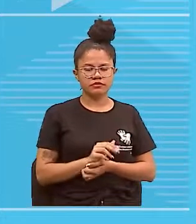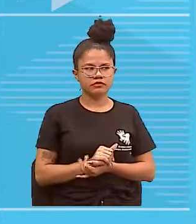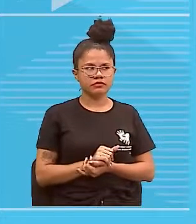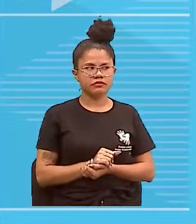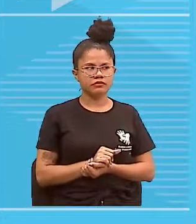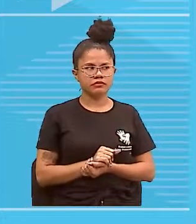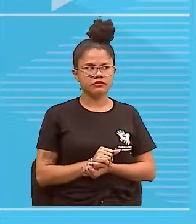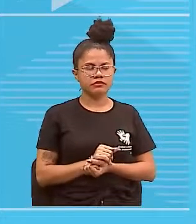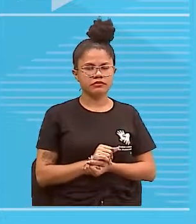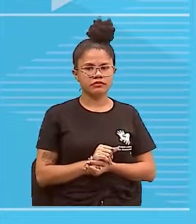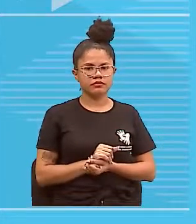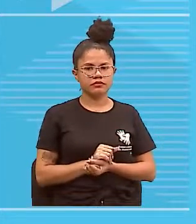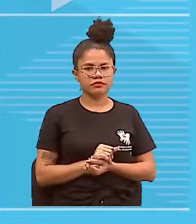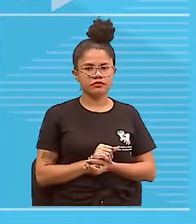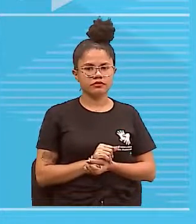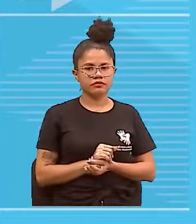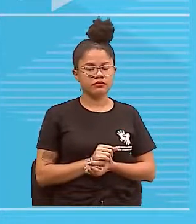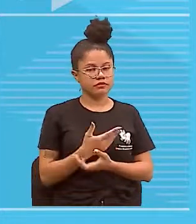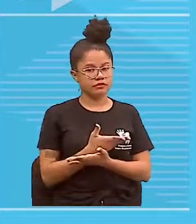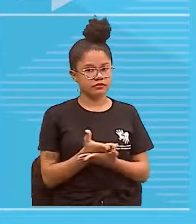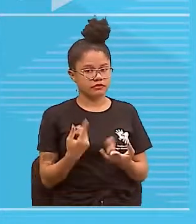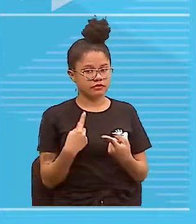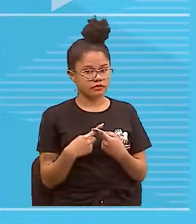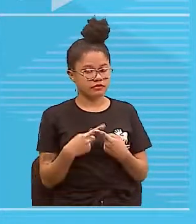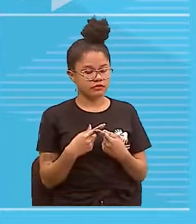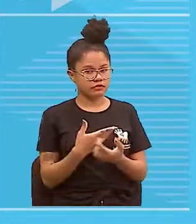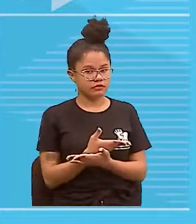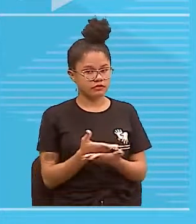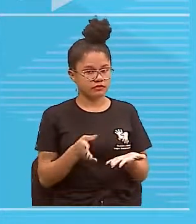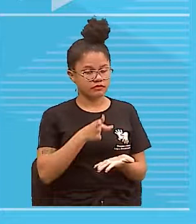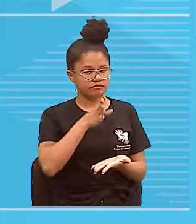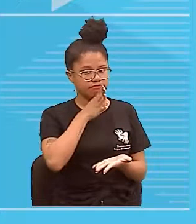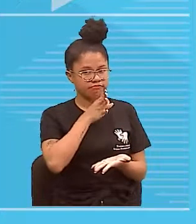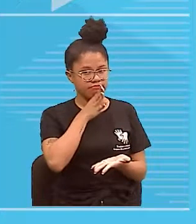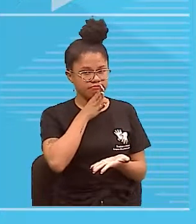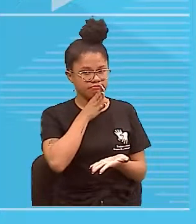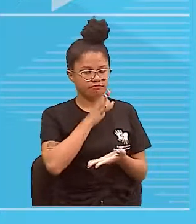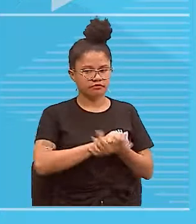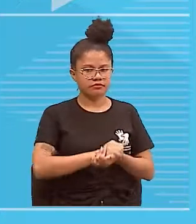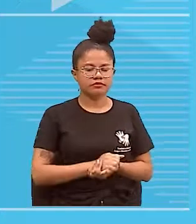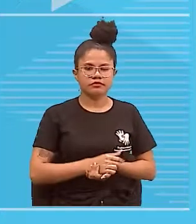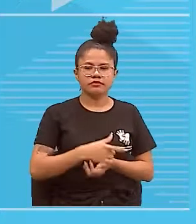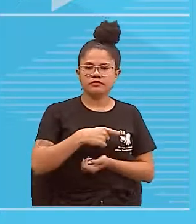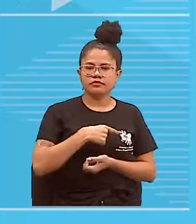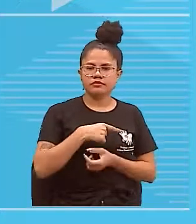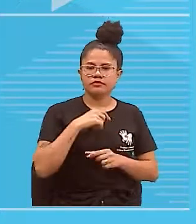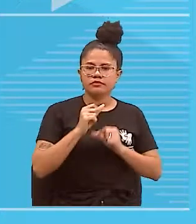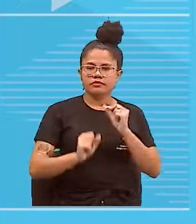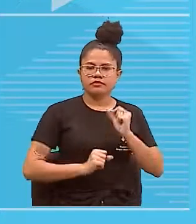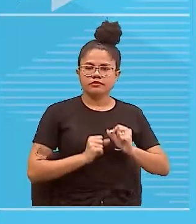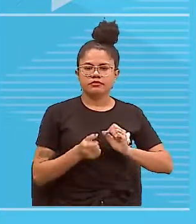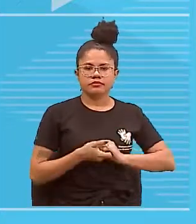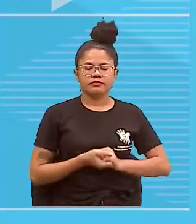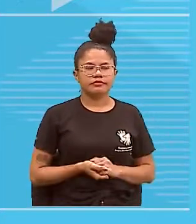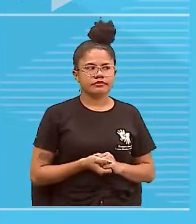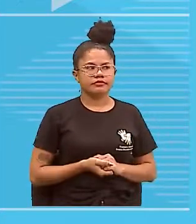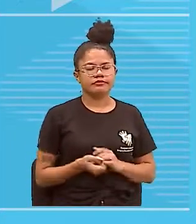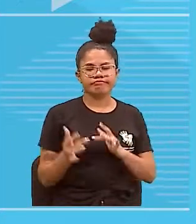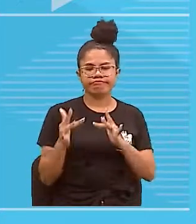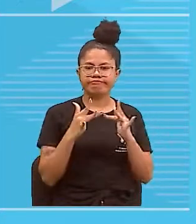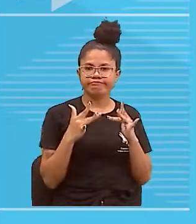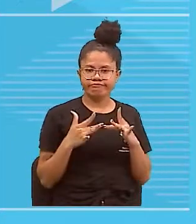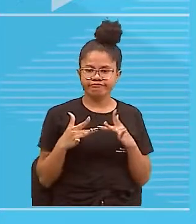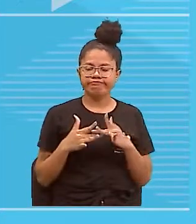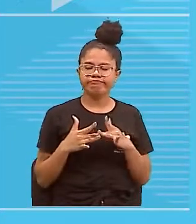E é porque você conhece Você tem intimidade com essa pessoa você pode tratar de tu eu chamo isso aqui